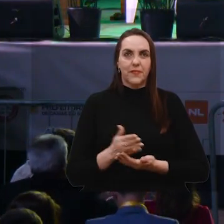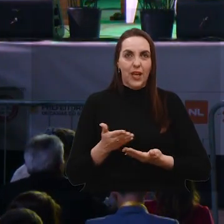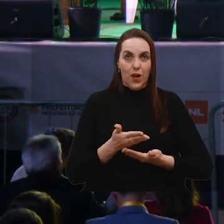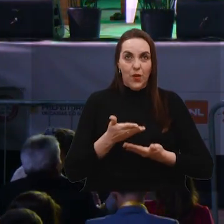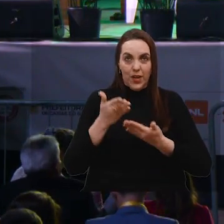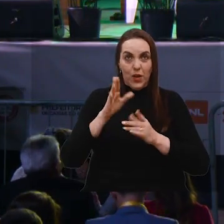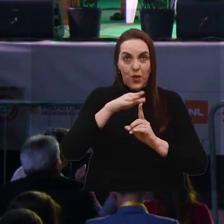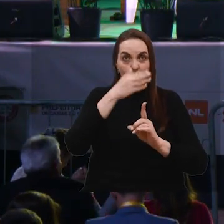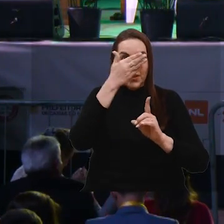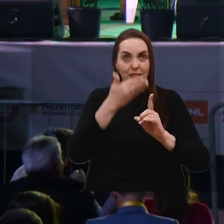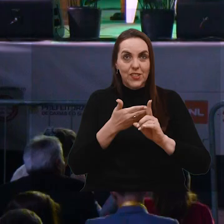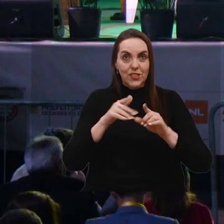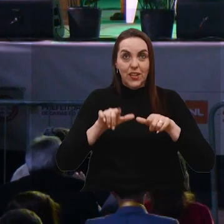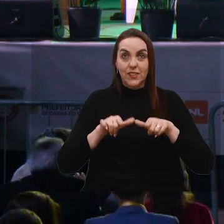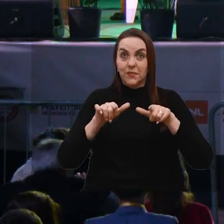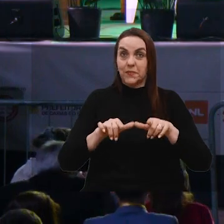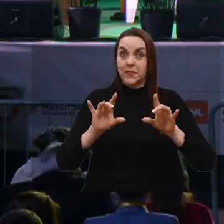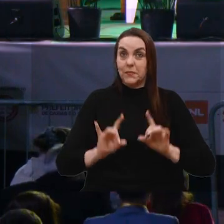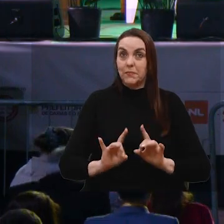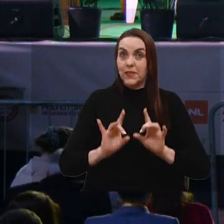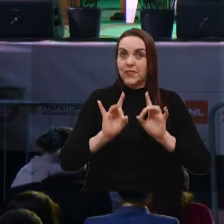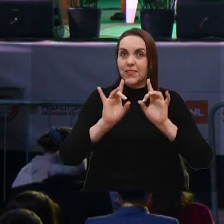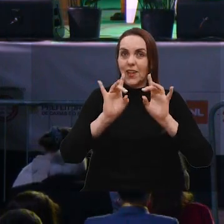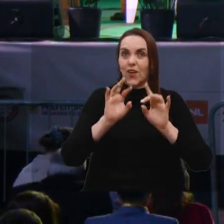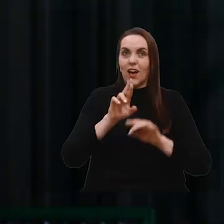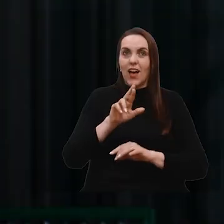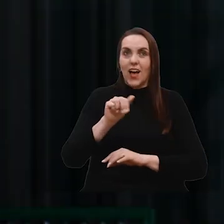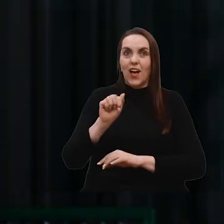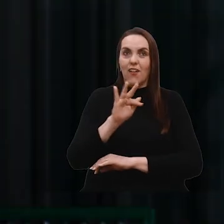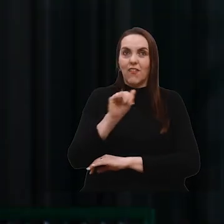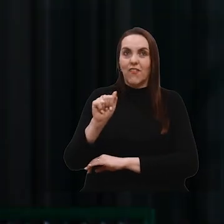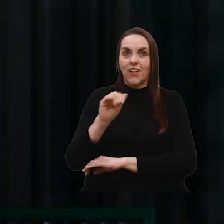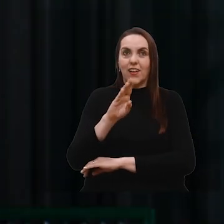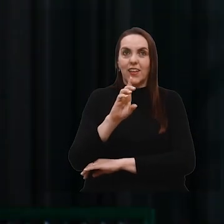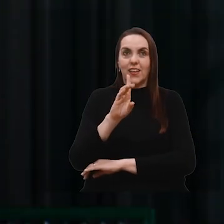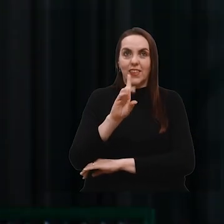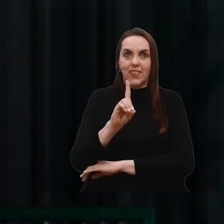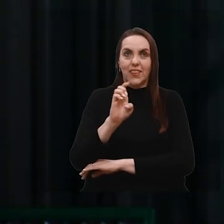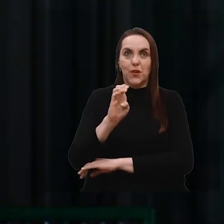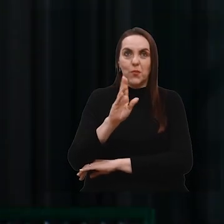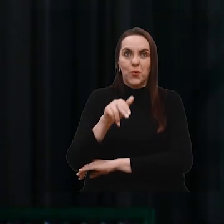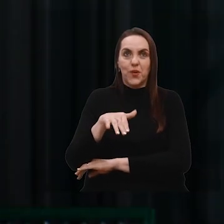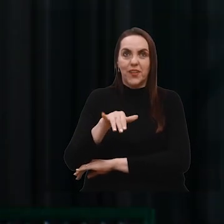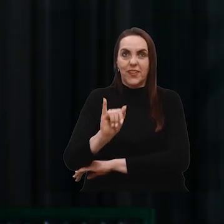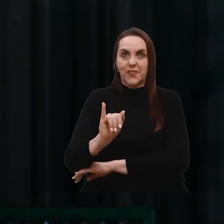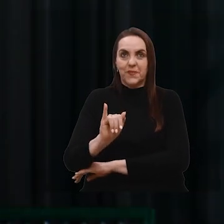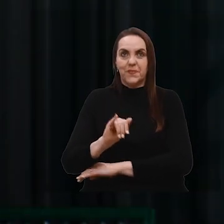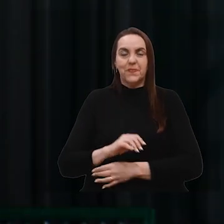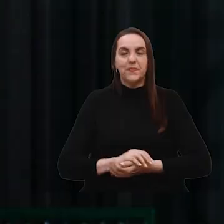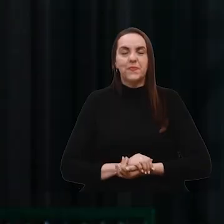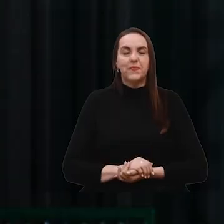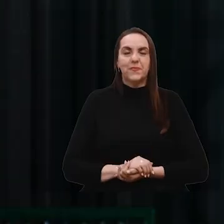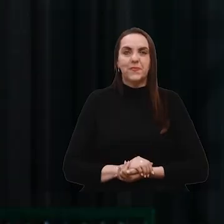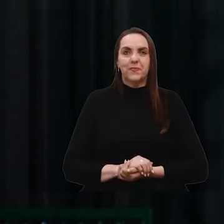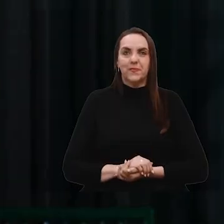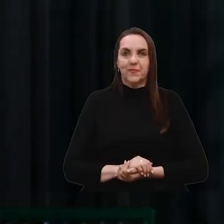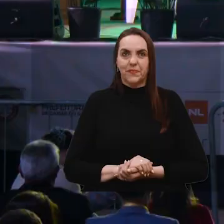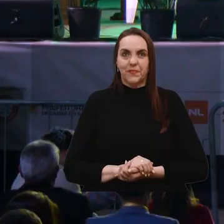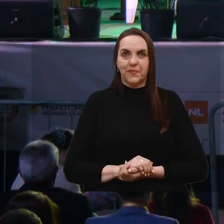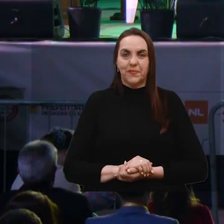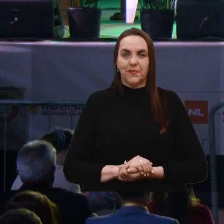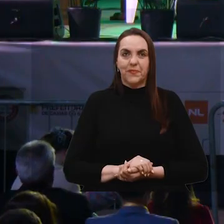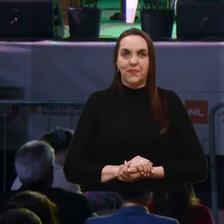Passamos a palavra ao nosso homenageado pela comenda especial, Rafa Deboni.